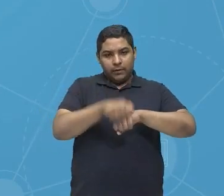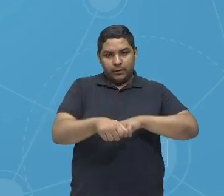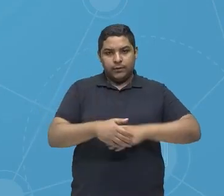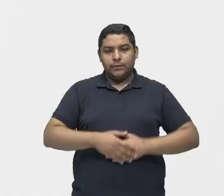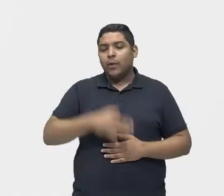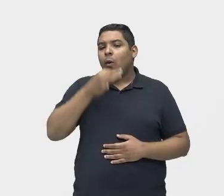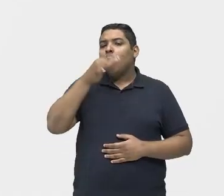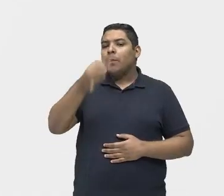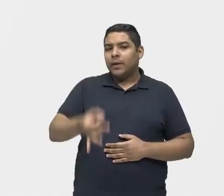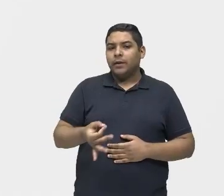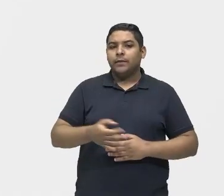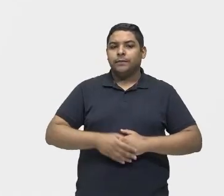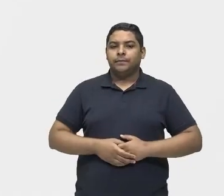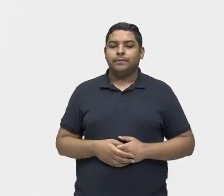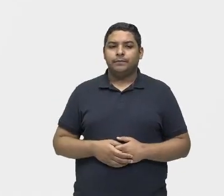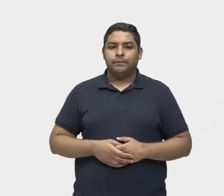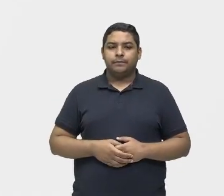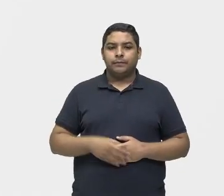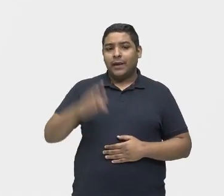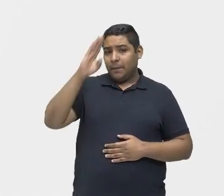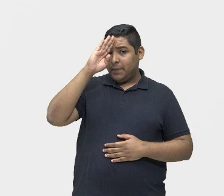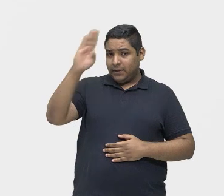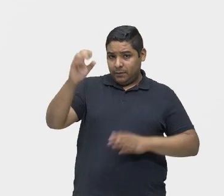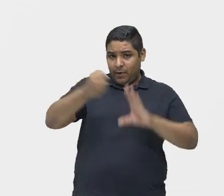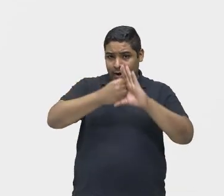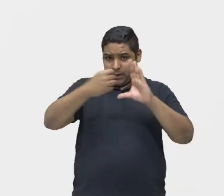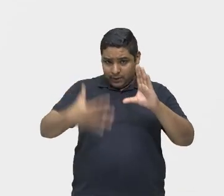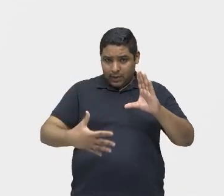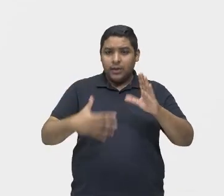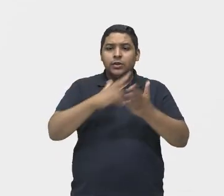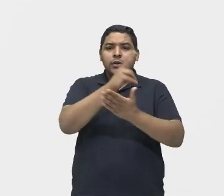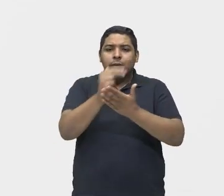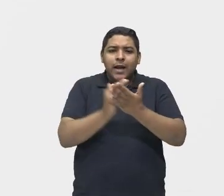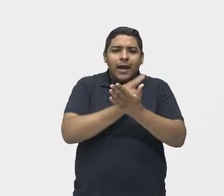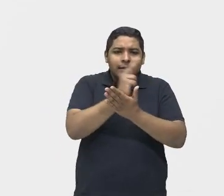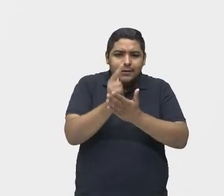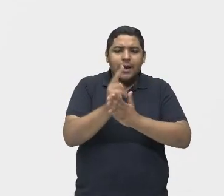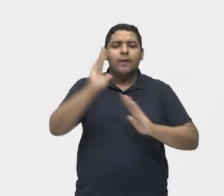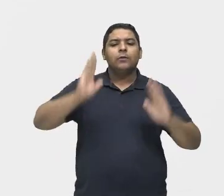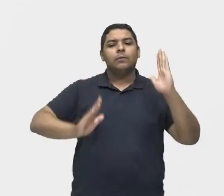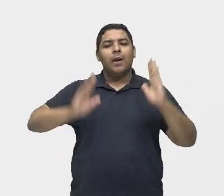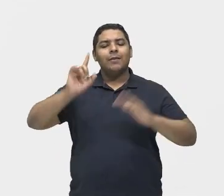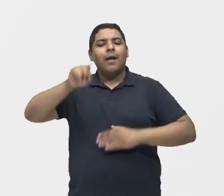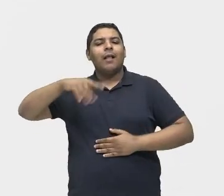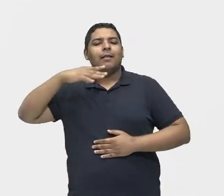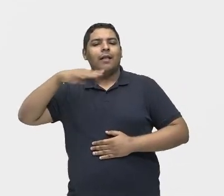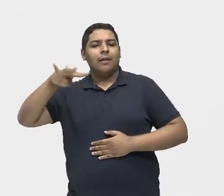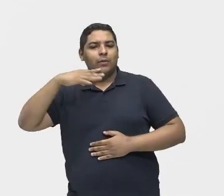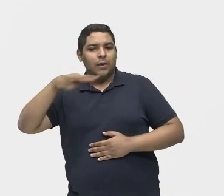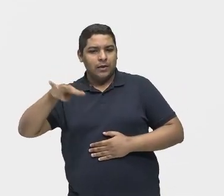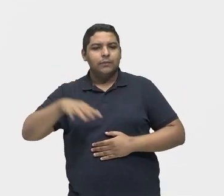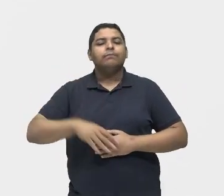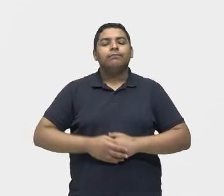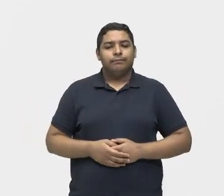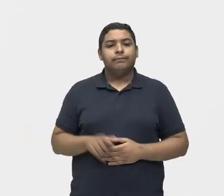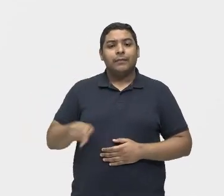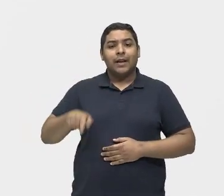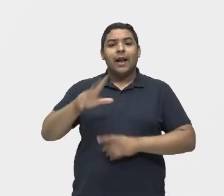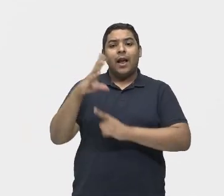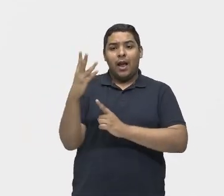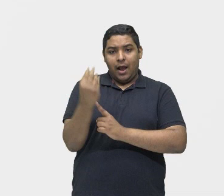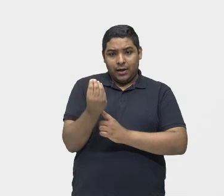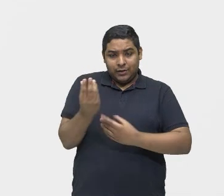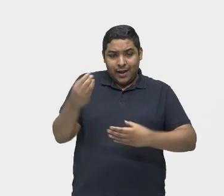dessa questão? A principal característica dos desenhos deste período era o naturalismo. A arte fazia parte do processo